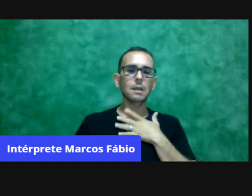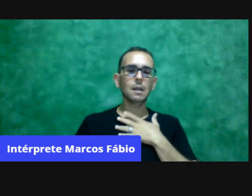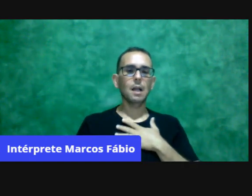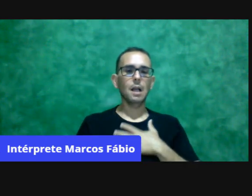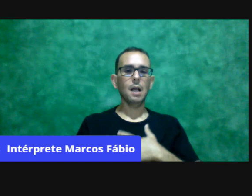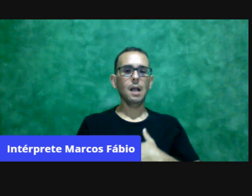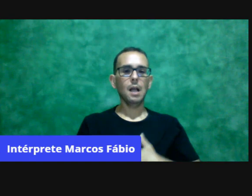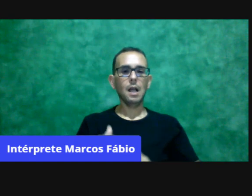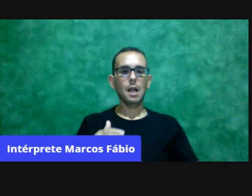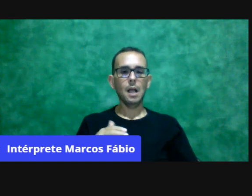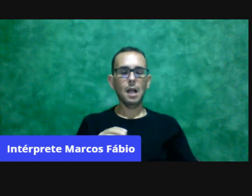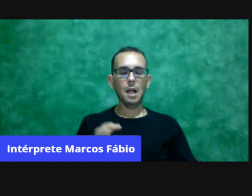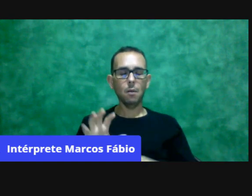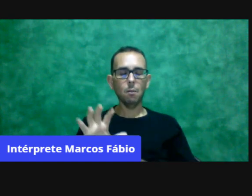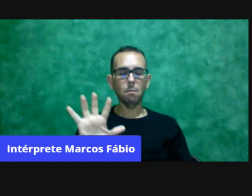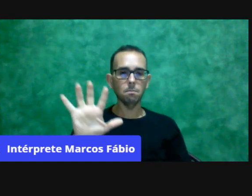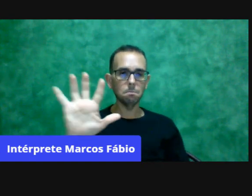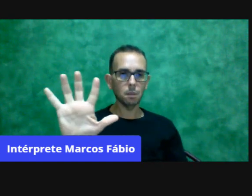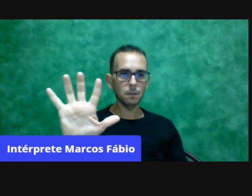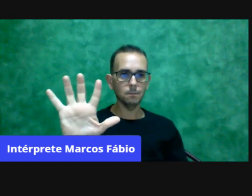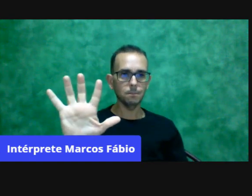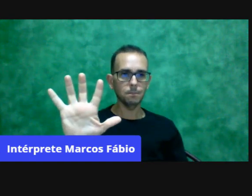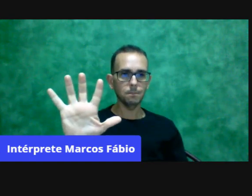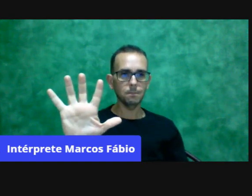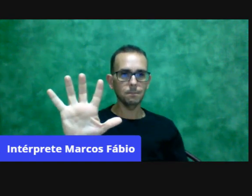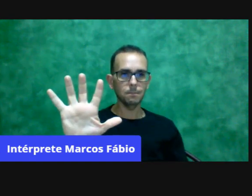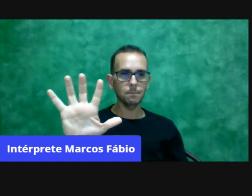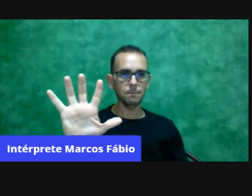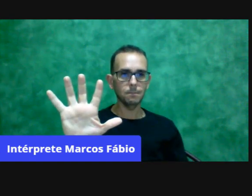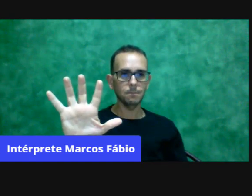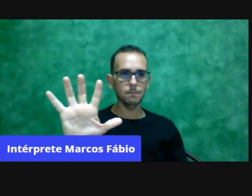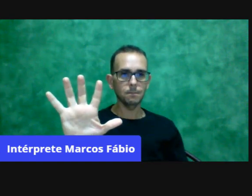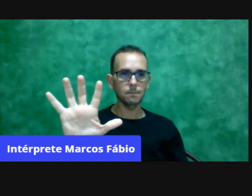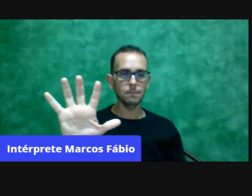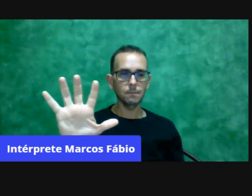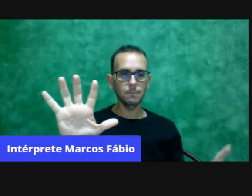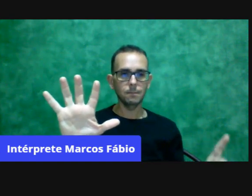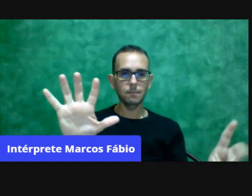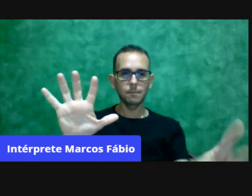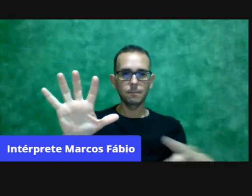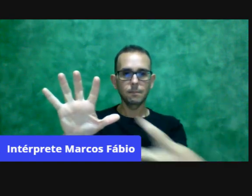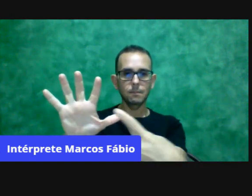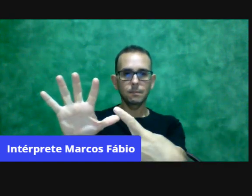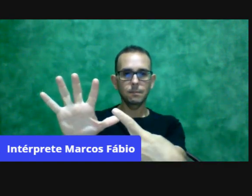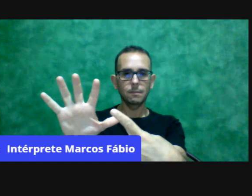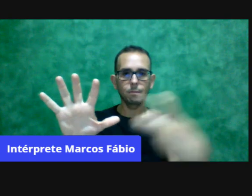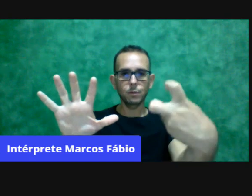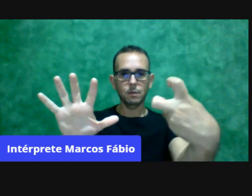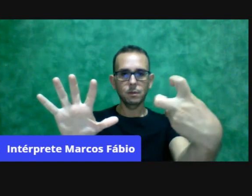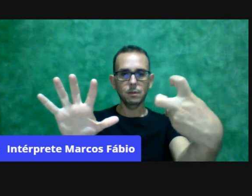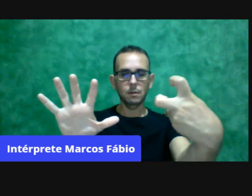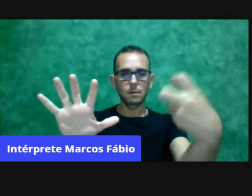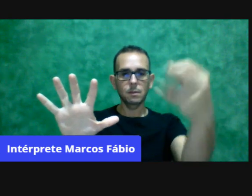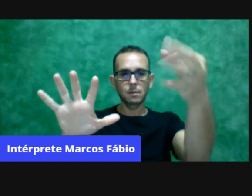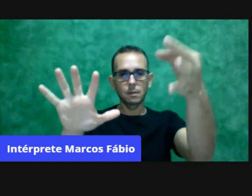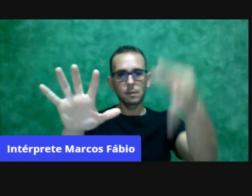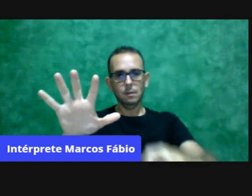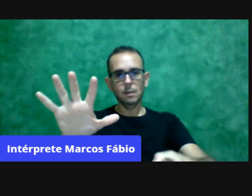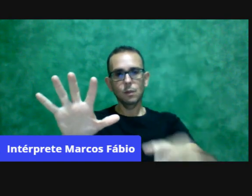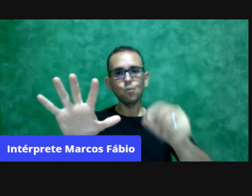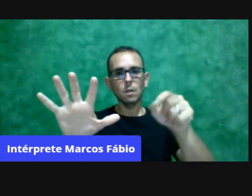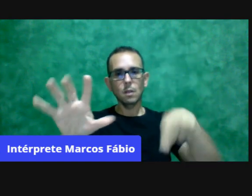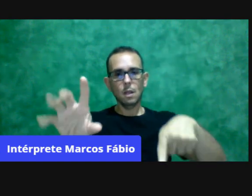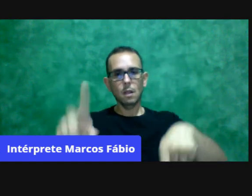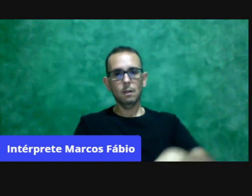para a mão na frente do aparelho que está gravando, para a criança conseguir visualizar direitinho aquilo que você quer